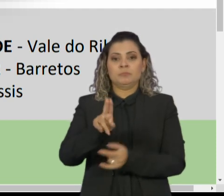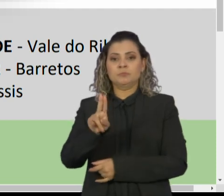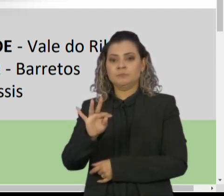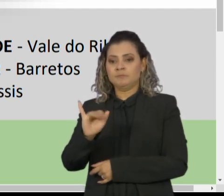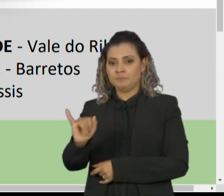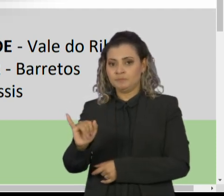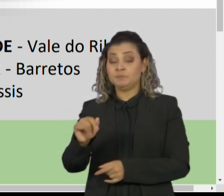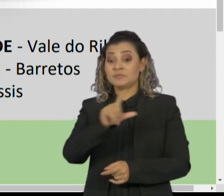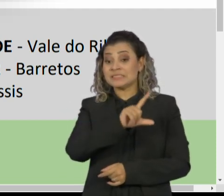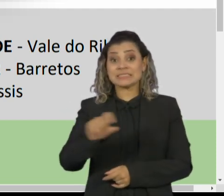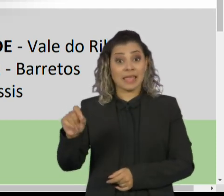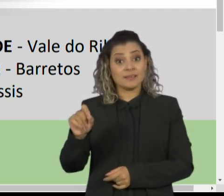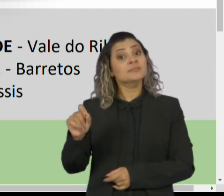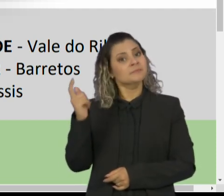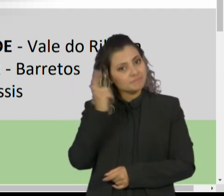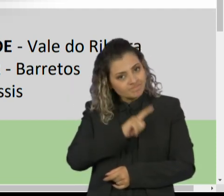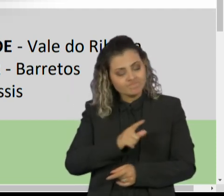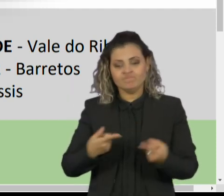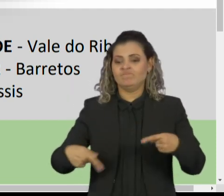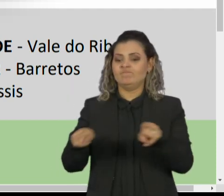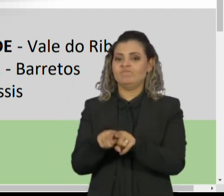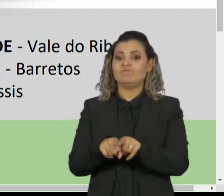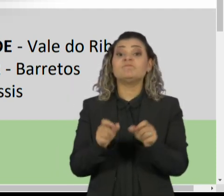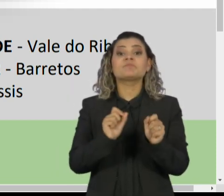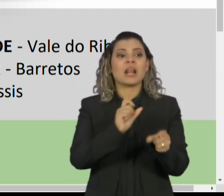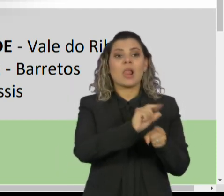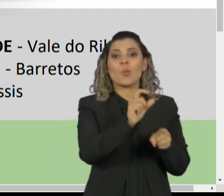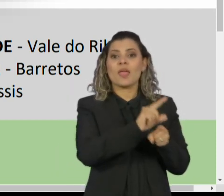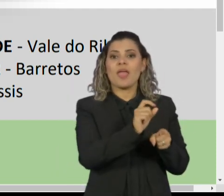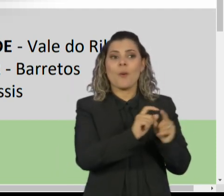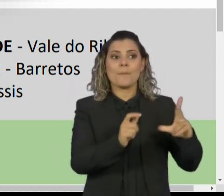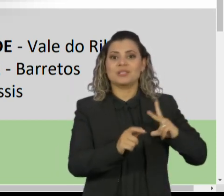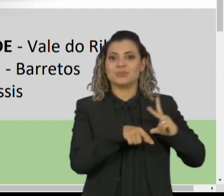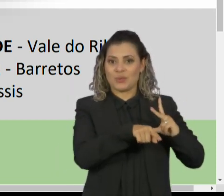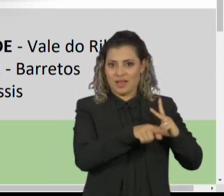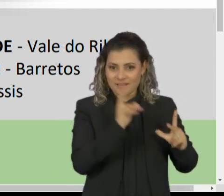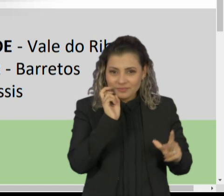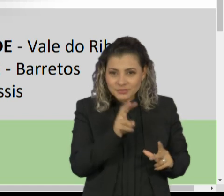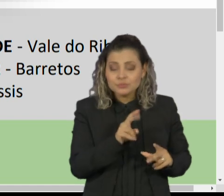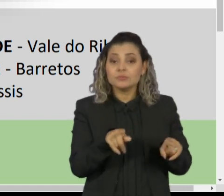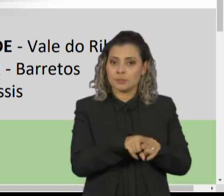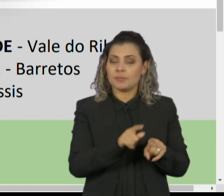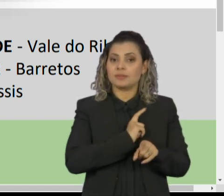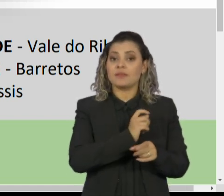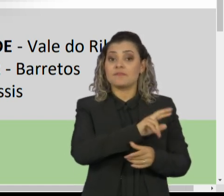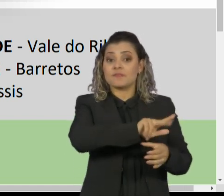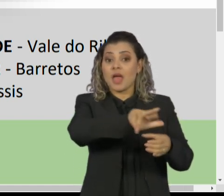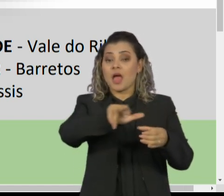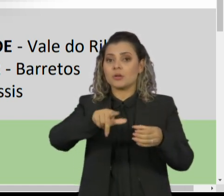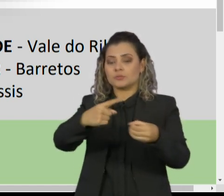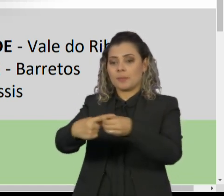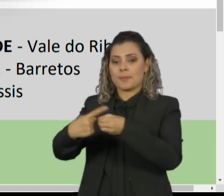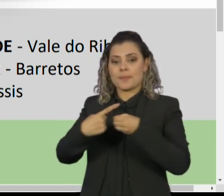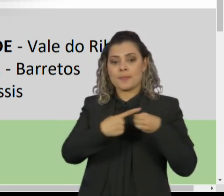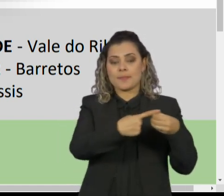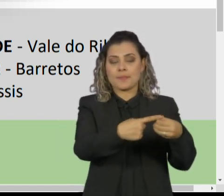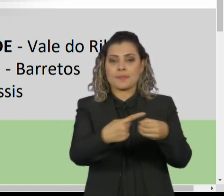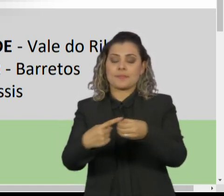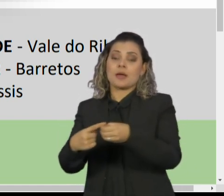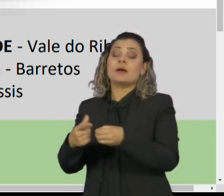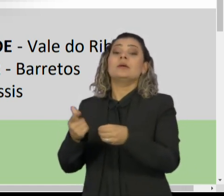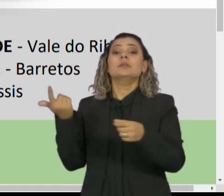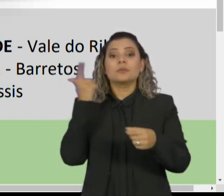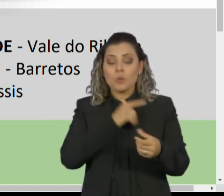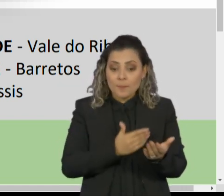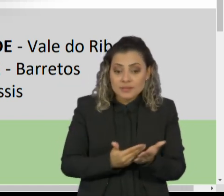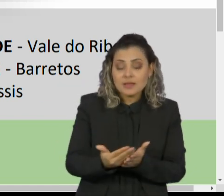governo do estado também trabalha em parceria com os consórcios que congregam vários municípios da região vão ter a